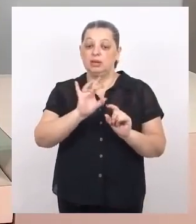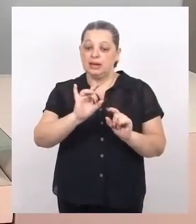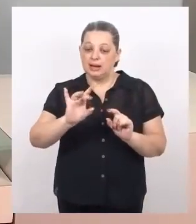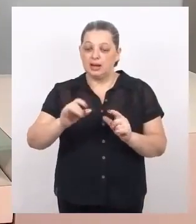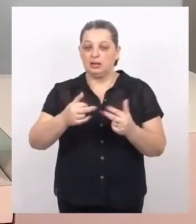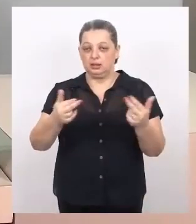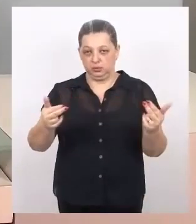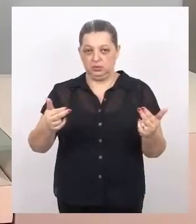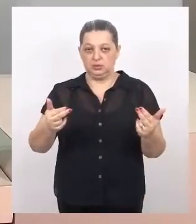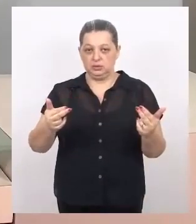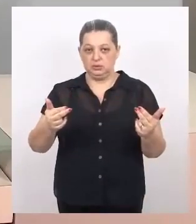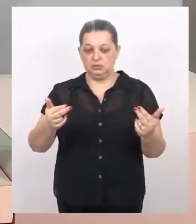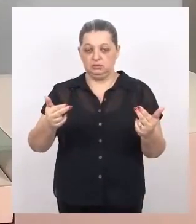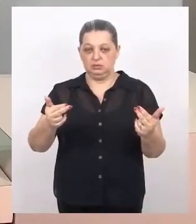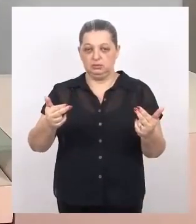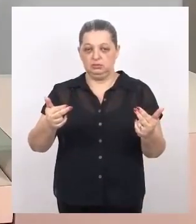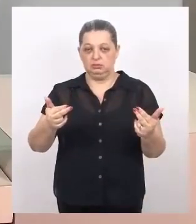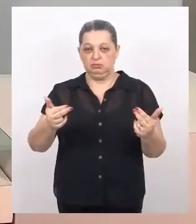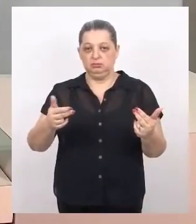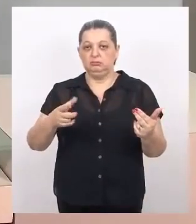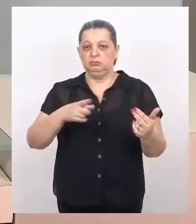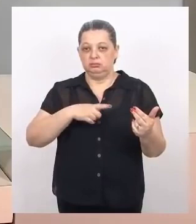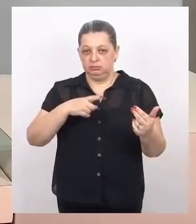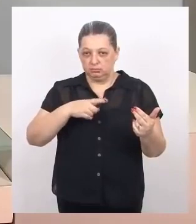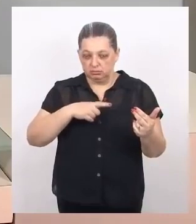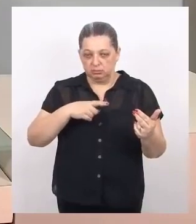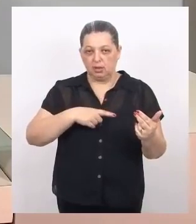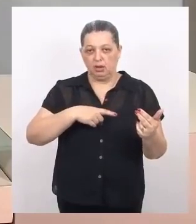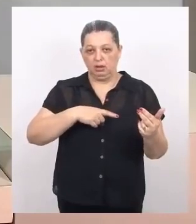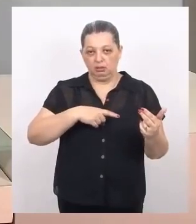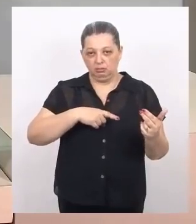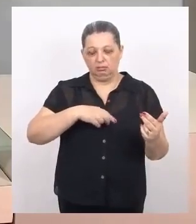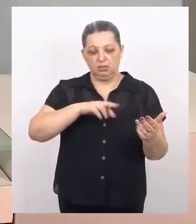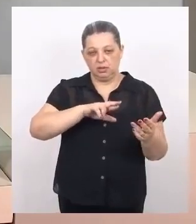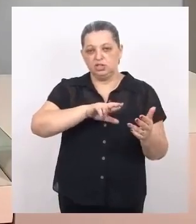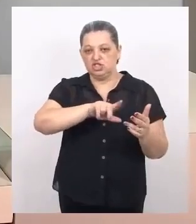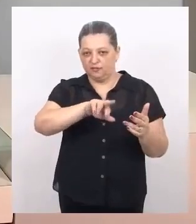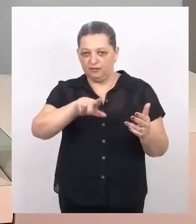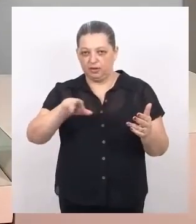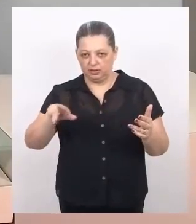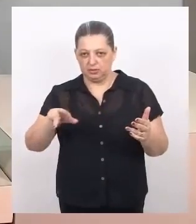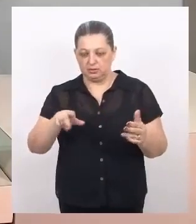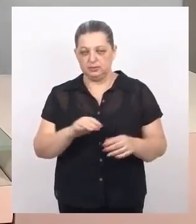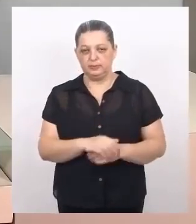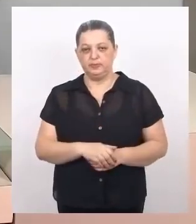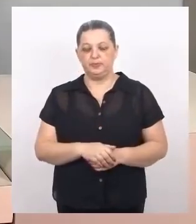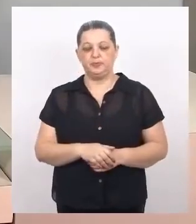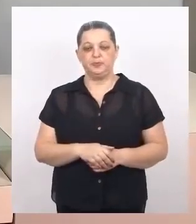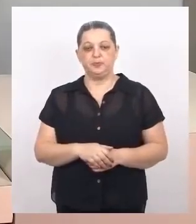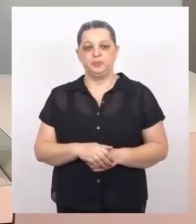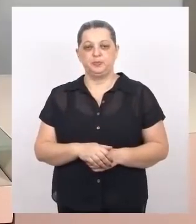coisa, tem essa distinção, tá bom, pessoal?